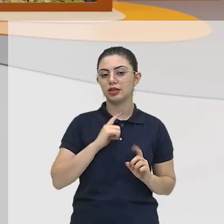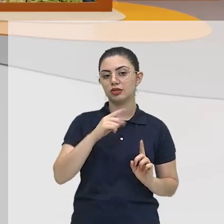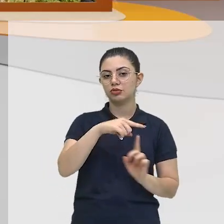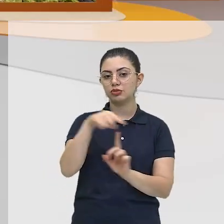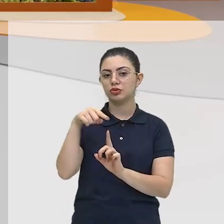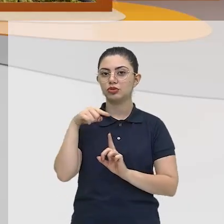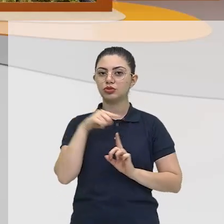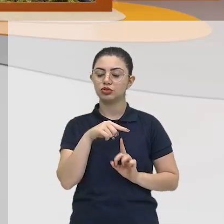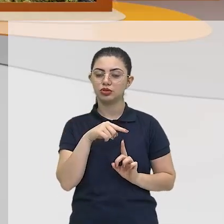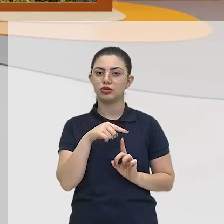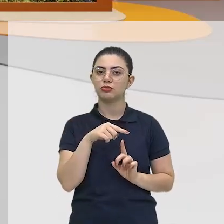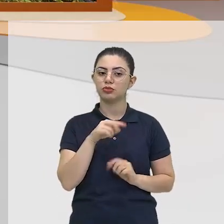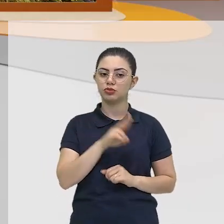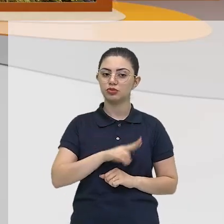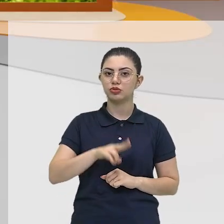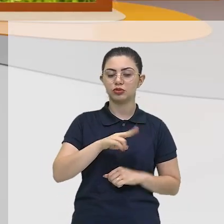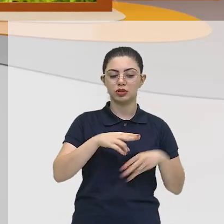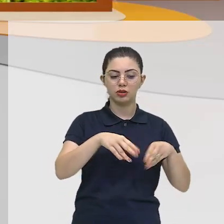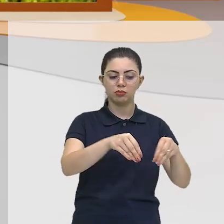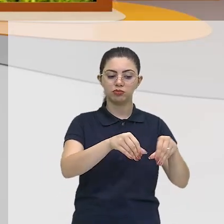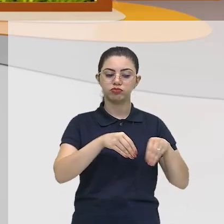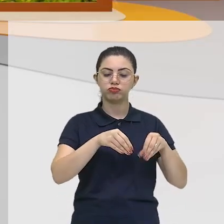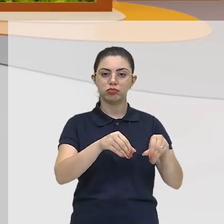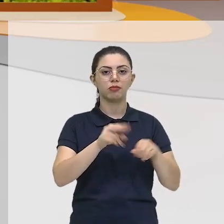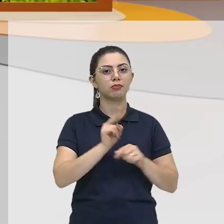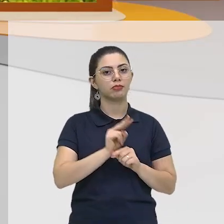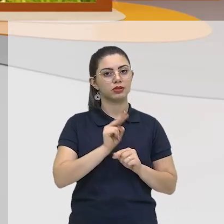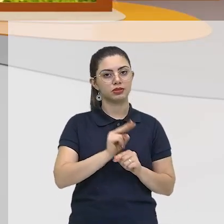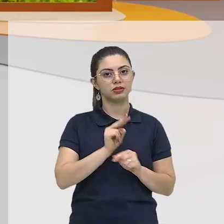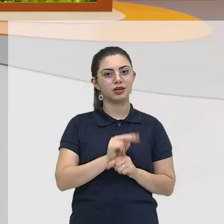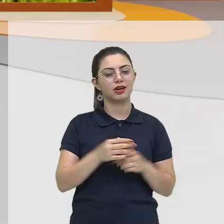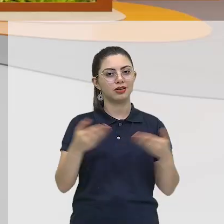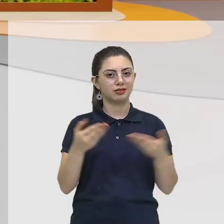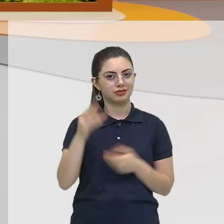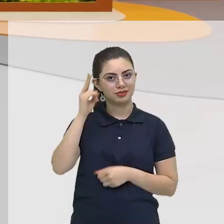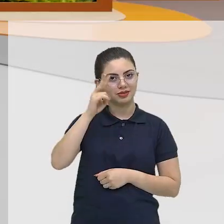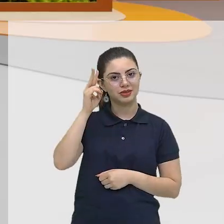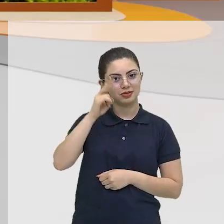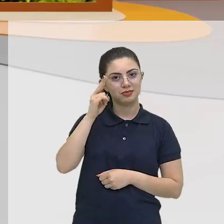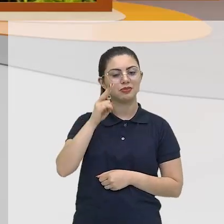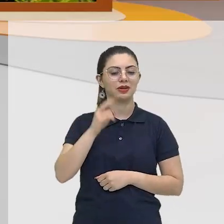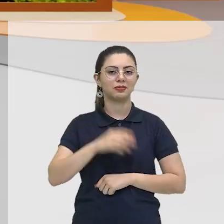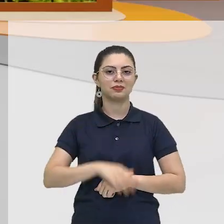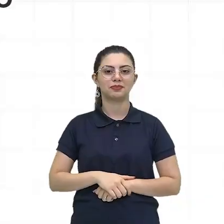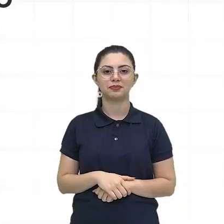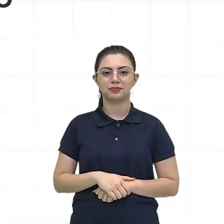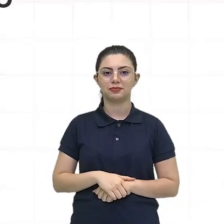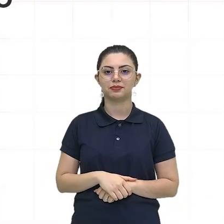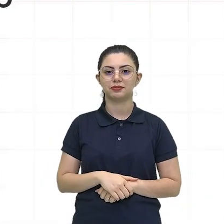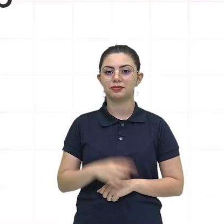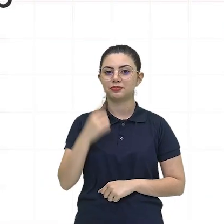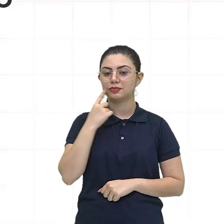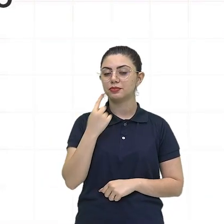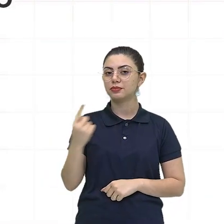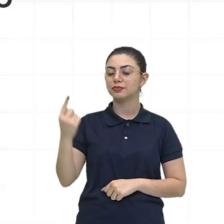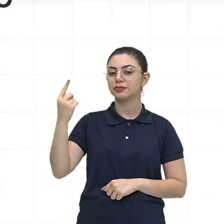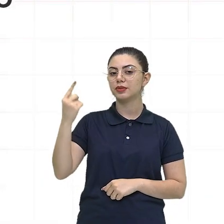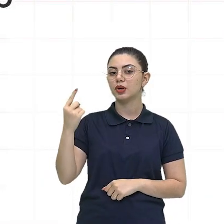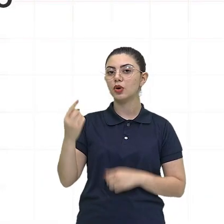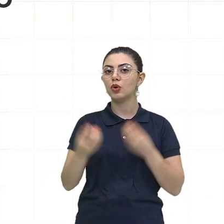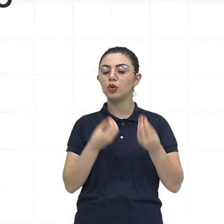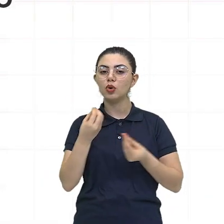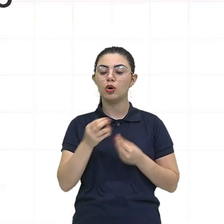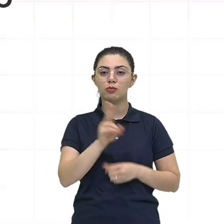de uso e conservação do solo que também nós iremos relembrar aí através dos nossos estudos. Olha só, essas formas de